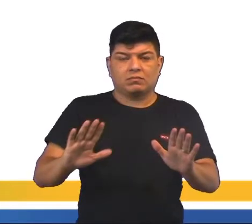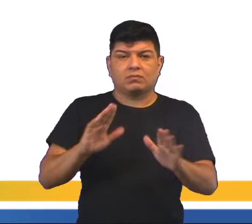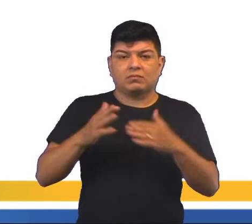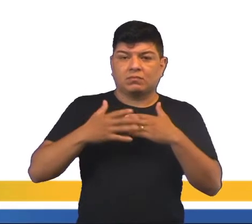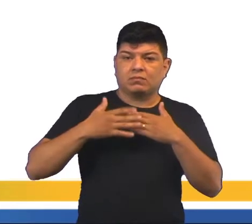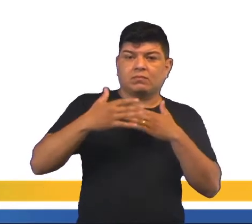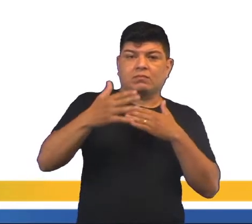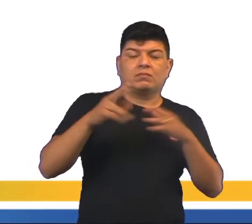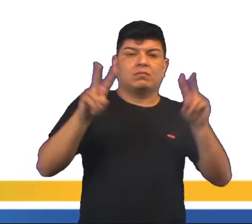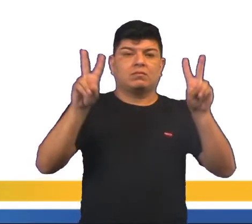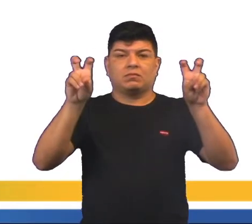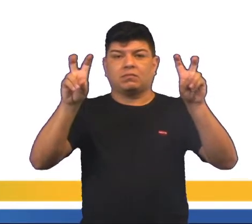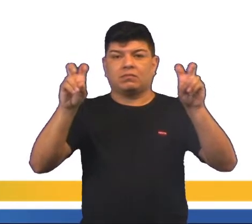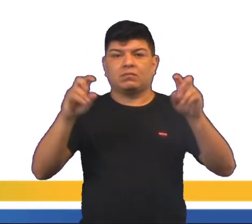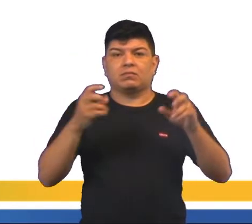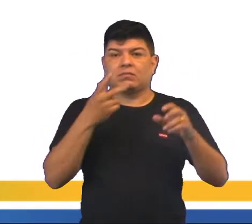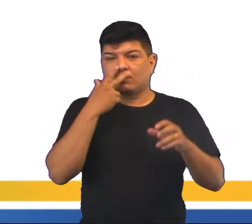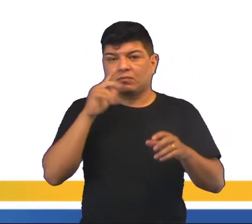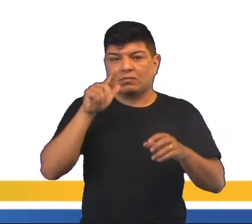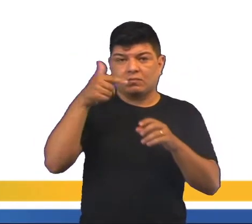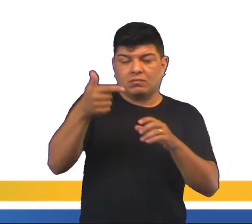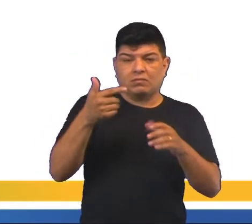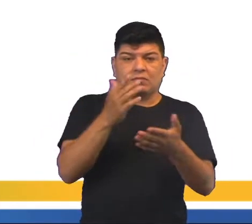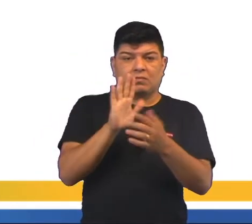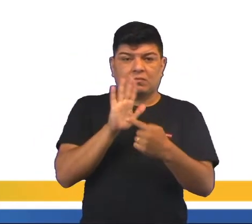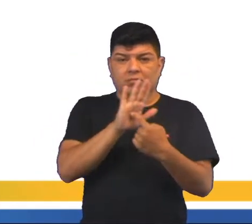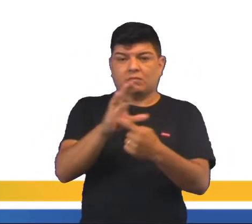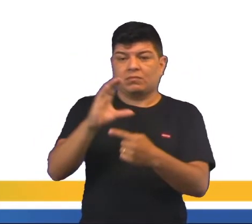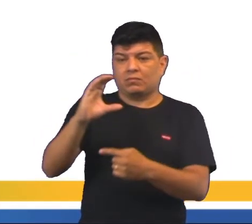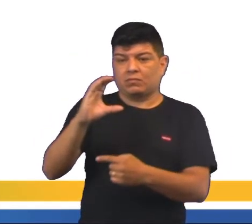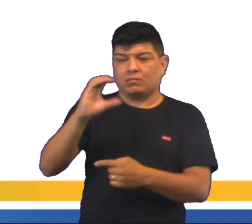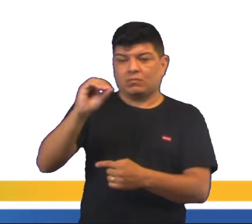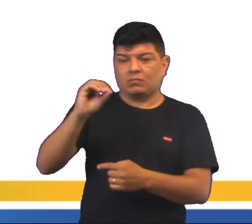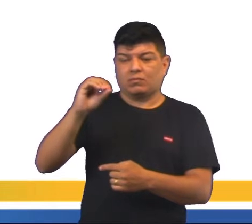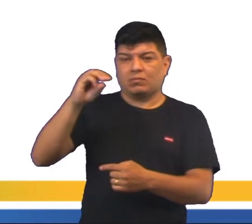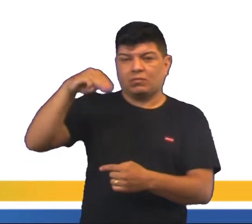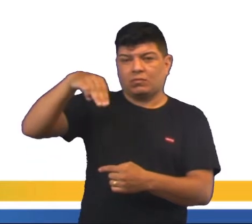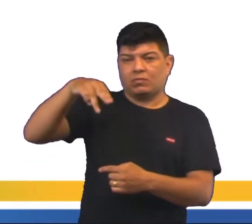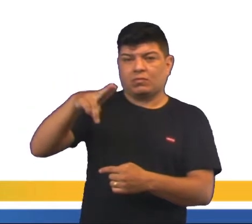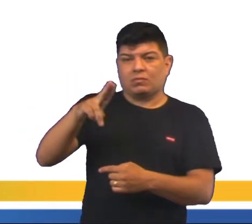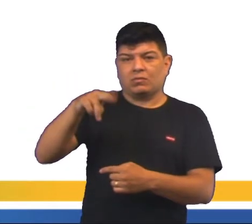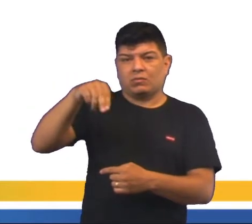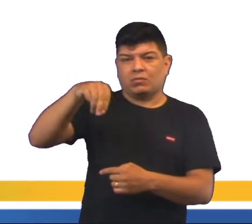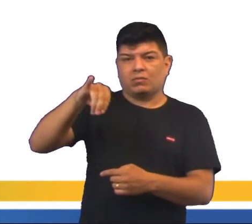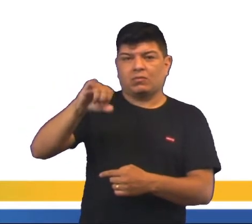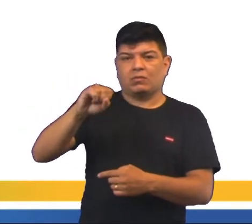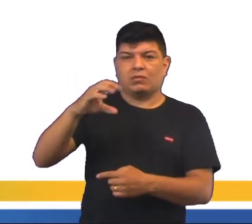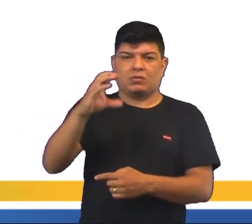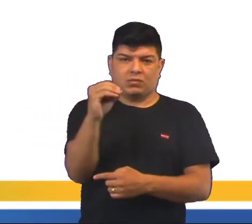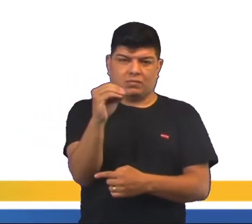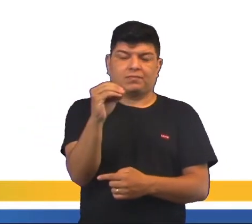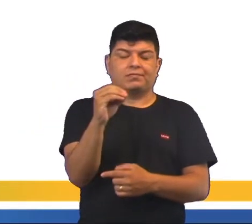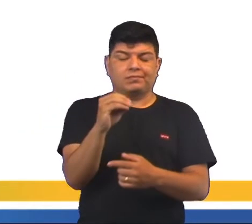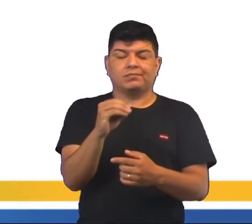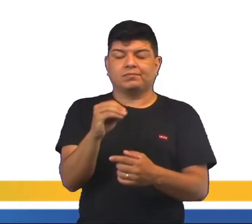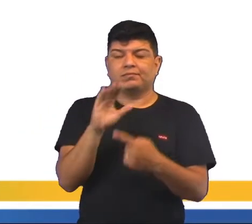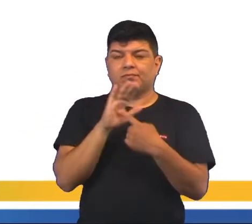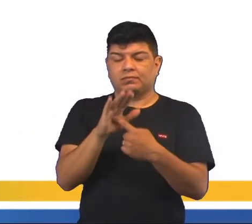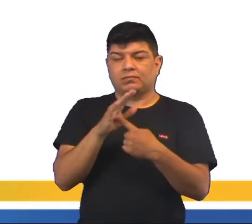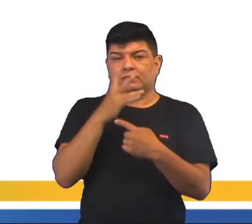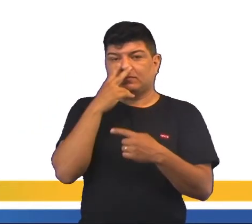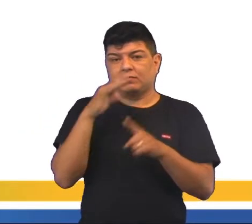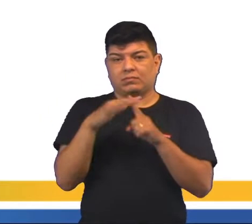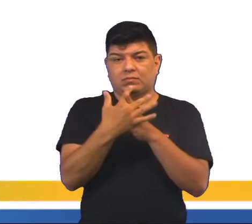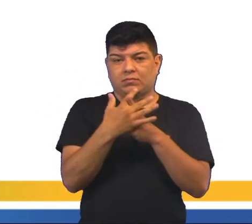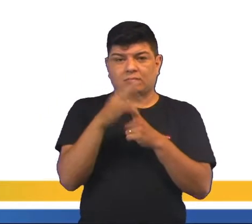A partir dessa teoria, o comunismo aparece como uma fase cientificamente previsível, né, da história. O